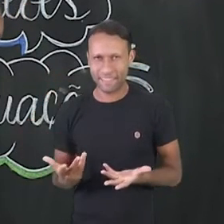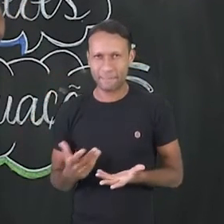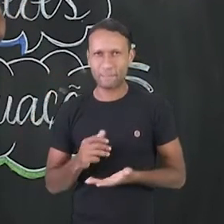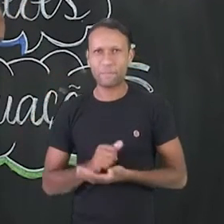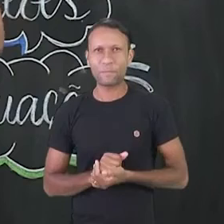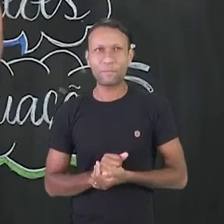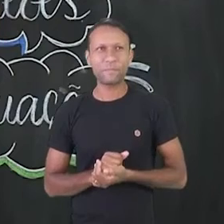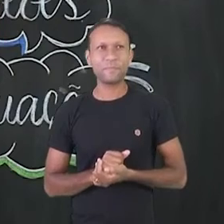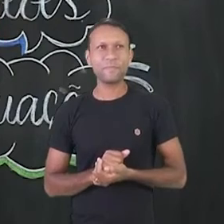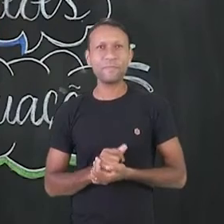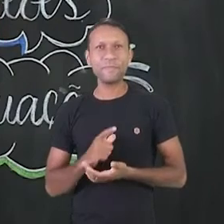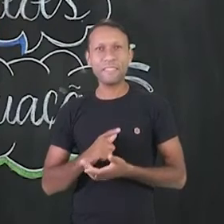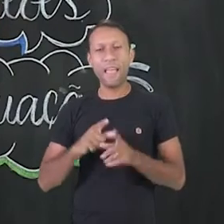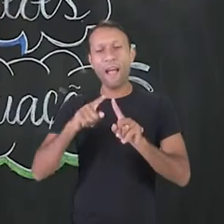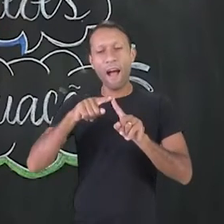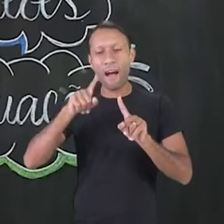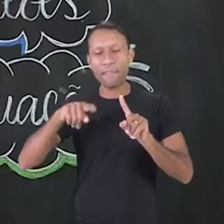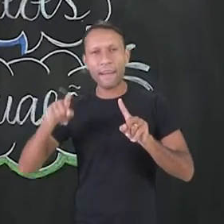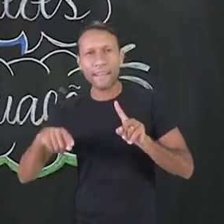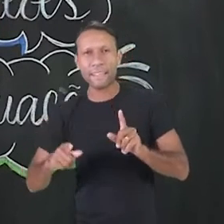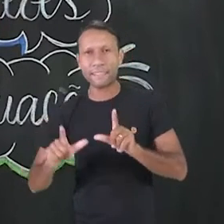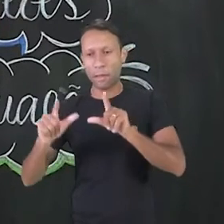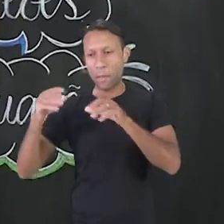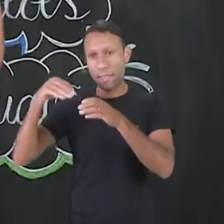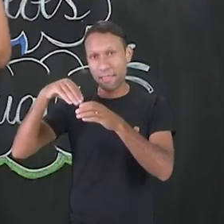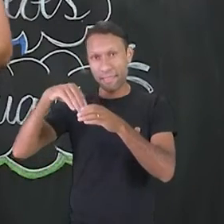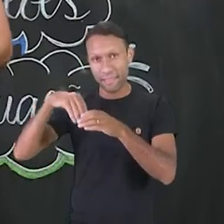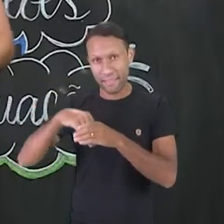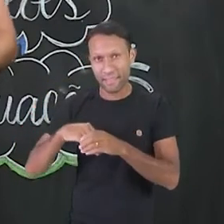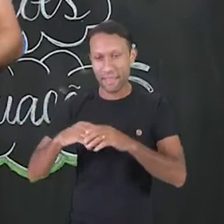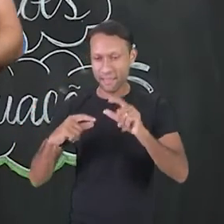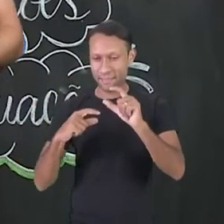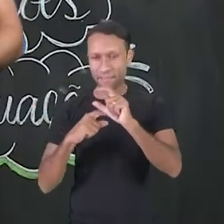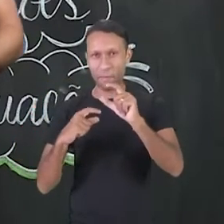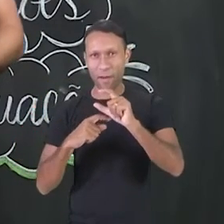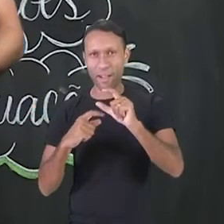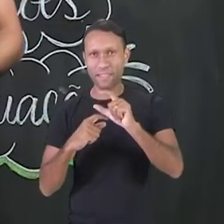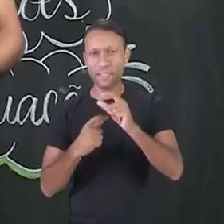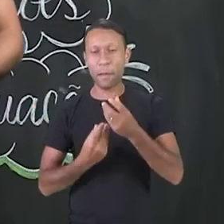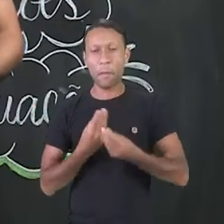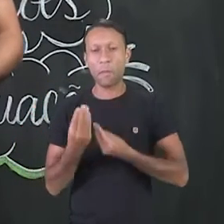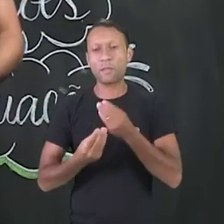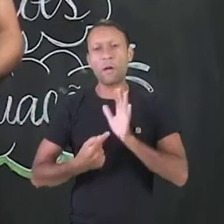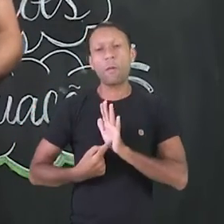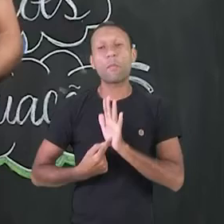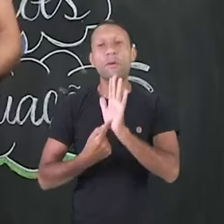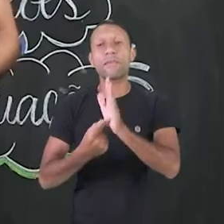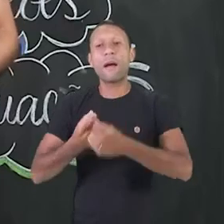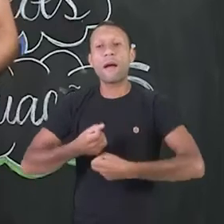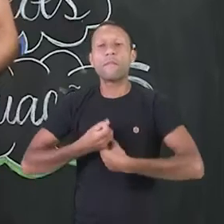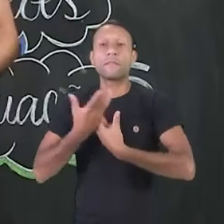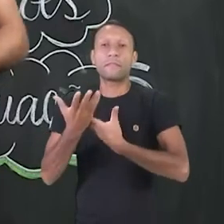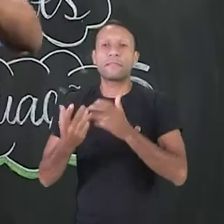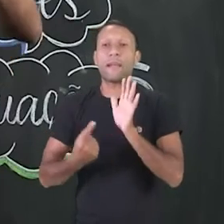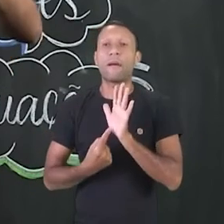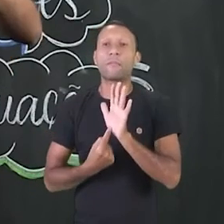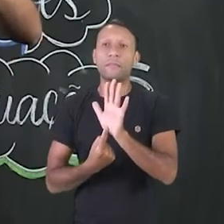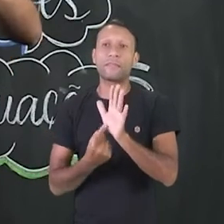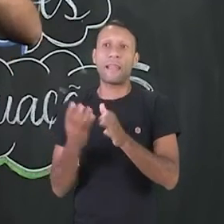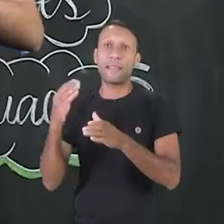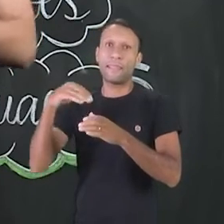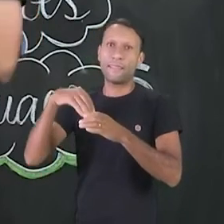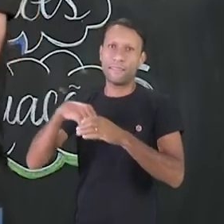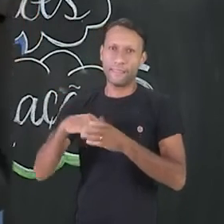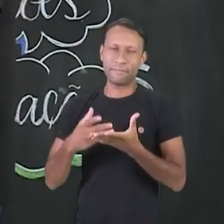de um personagem. Então, a variação de planos dentro de um quadro vai se referir à ação que você quer transmitir dentro